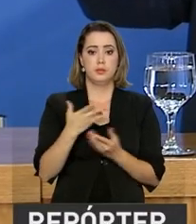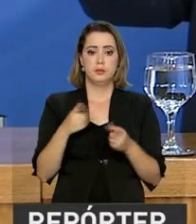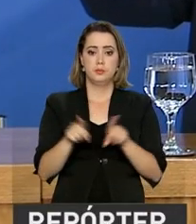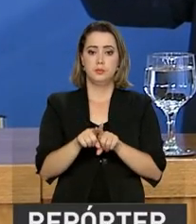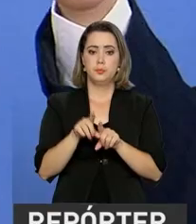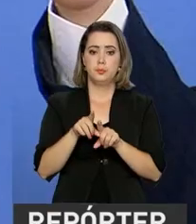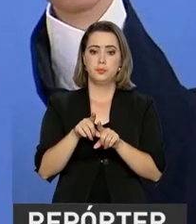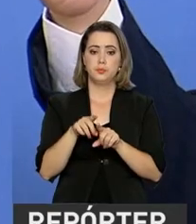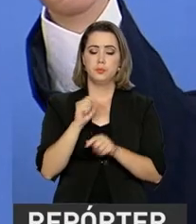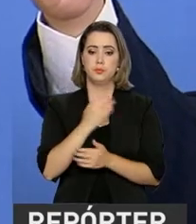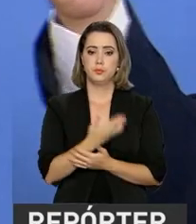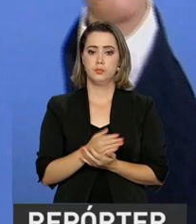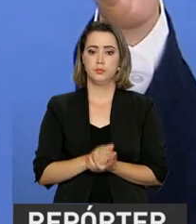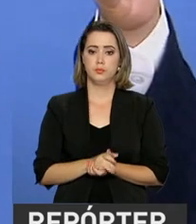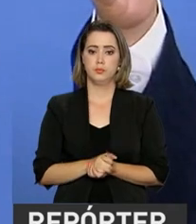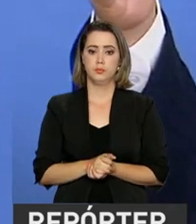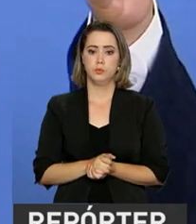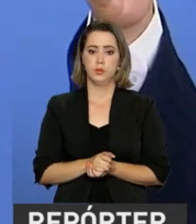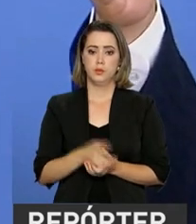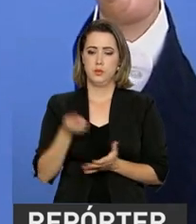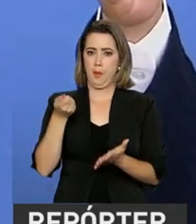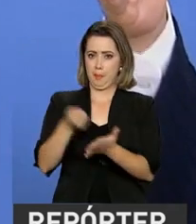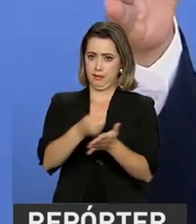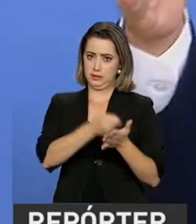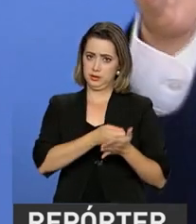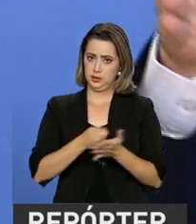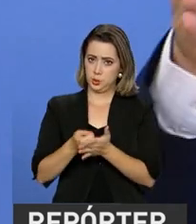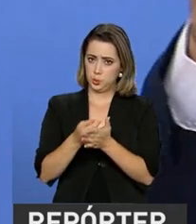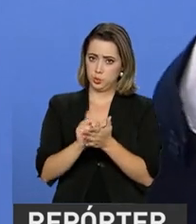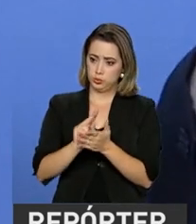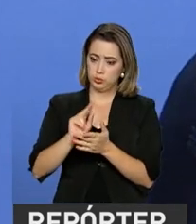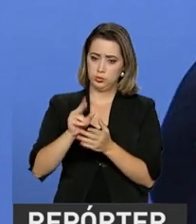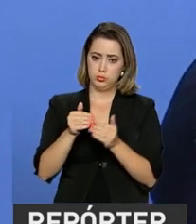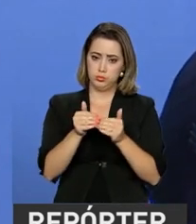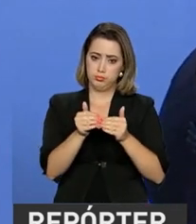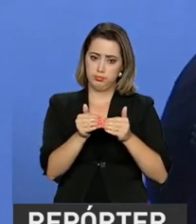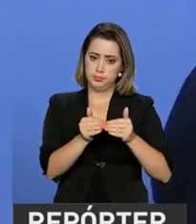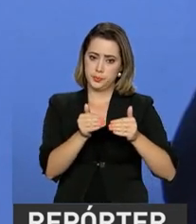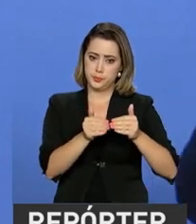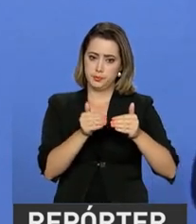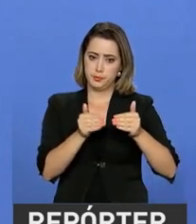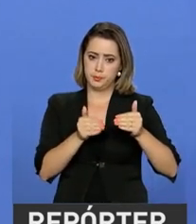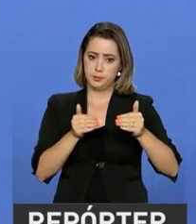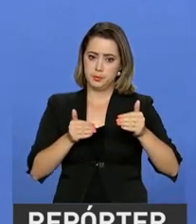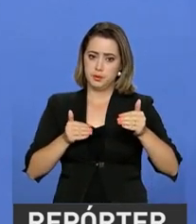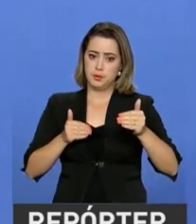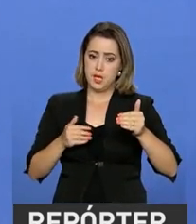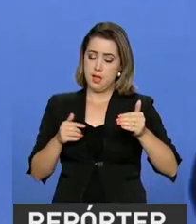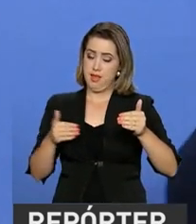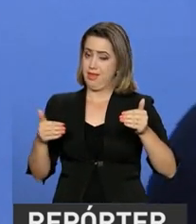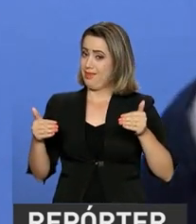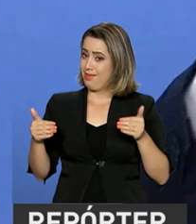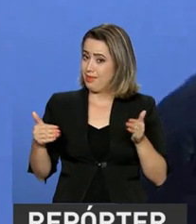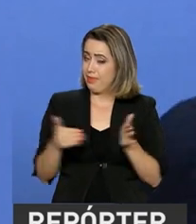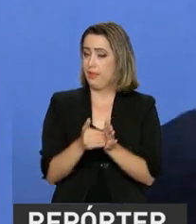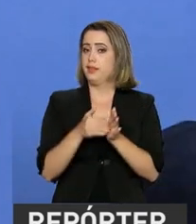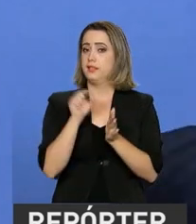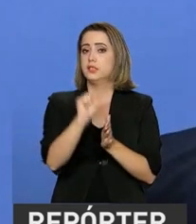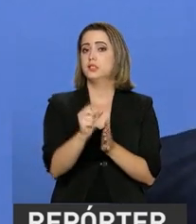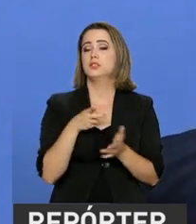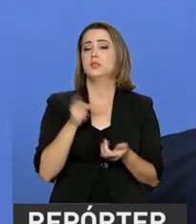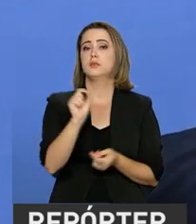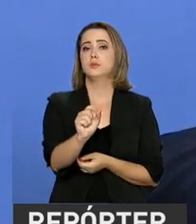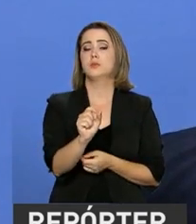uma esse esse pedágio para trás Então até chega um ponto em que